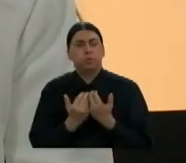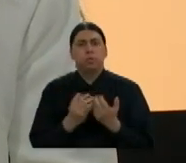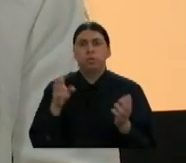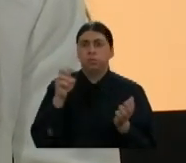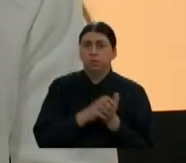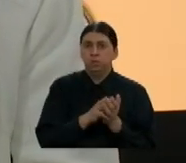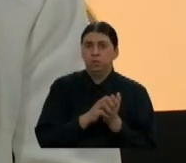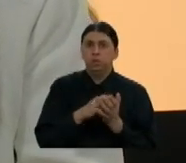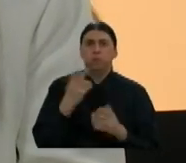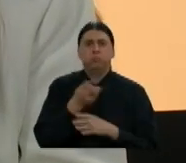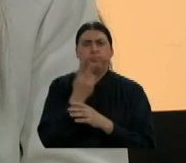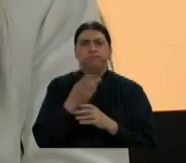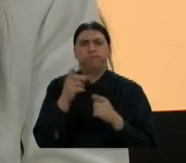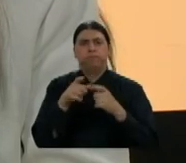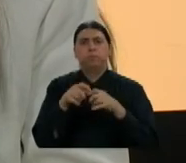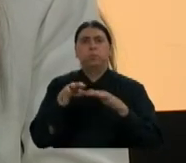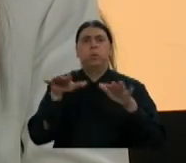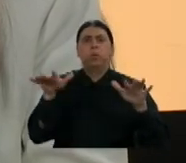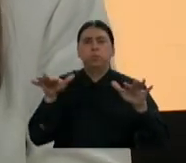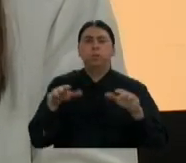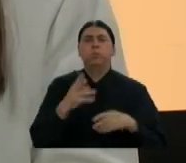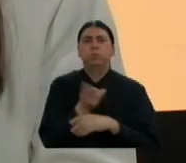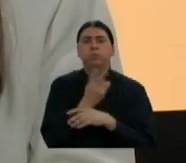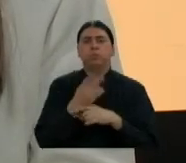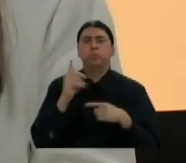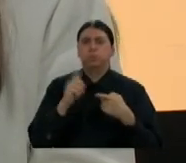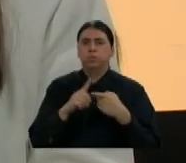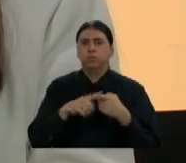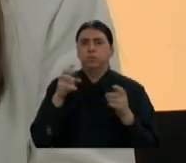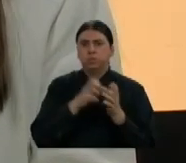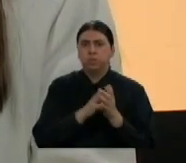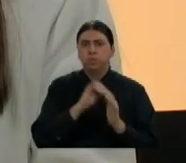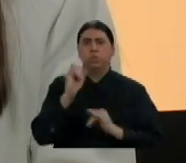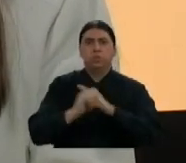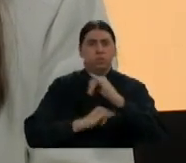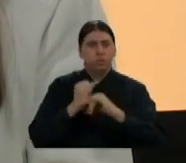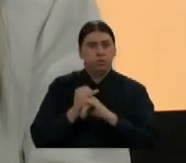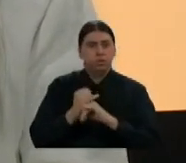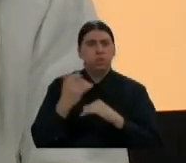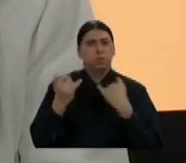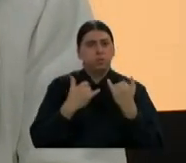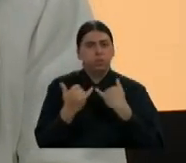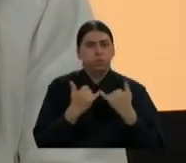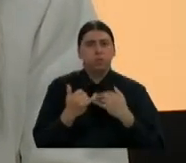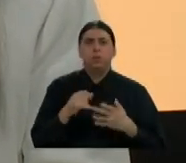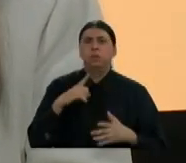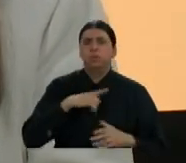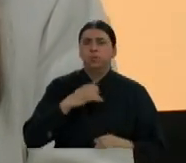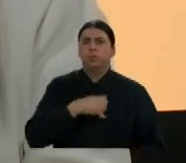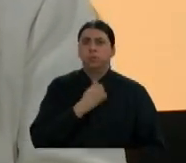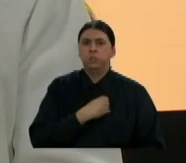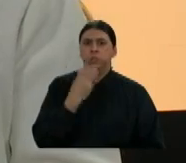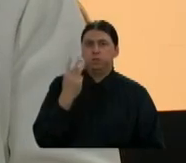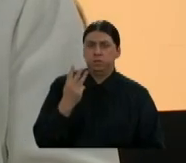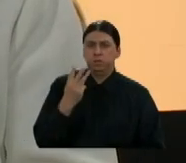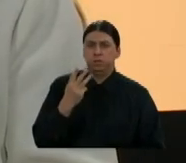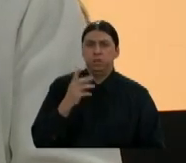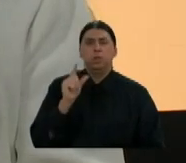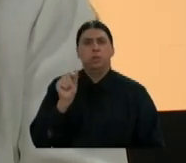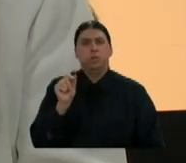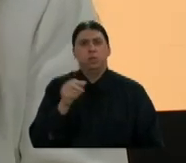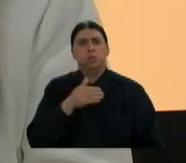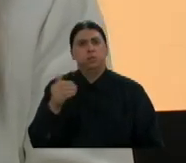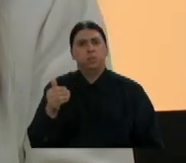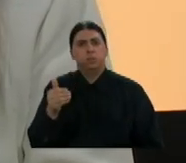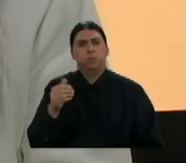até porque o cadastro ele funciona e informatizados estou habilitado por uma criança de 3 anos e entra uma de três anos e um dia